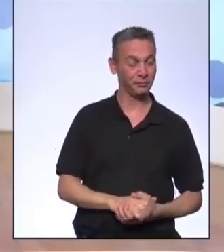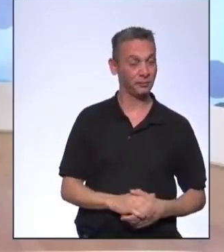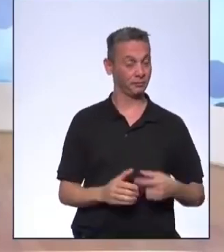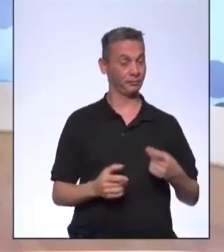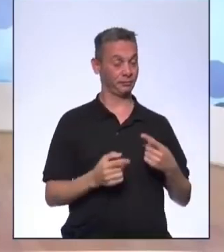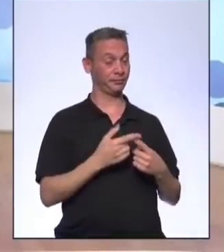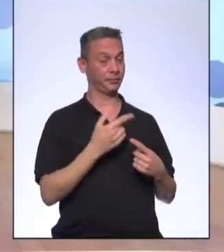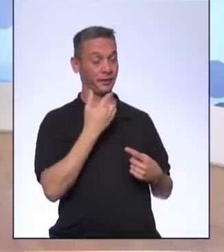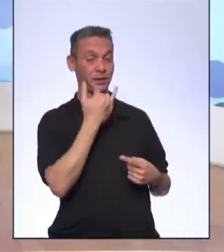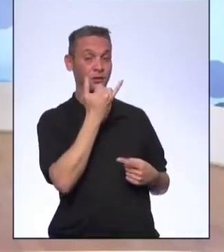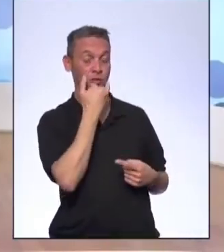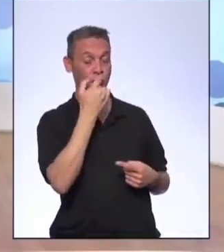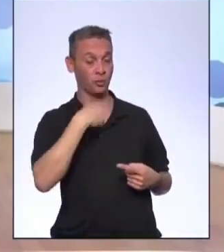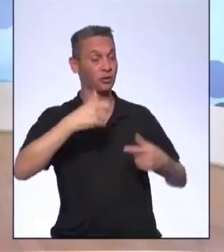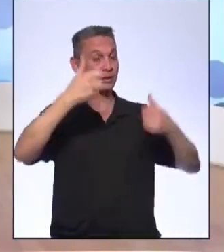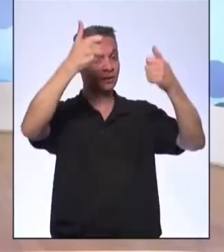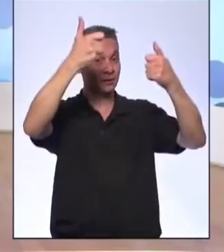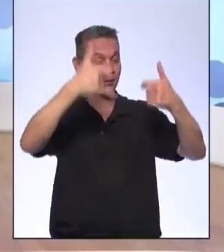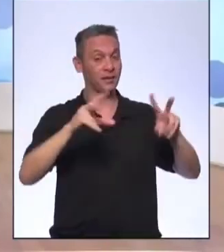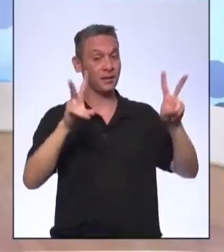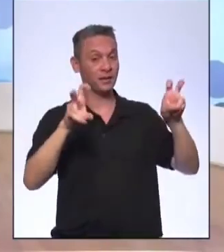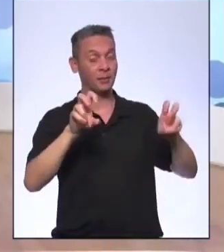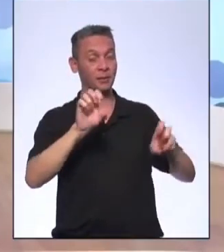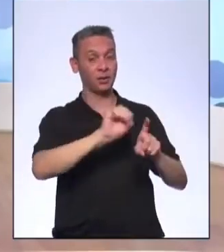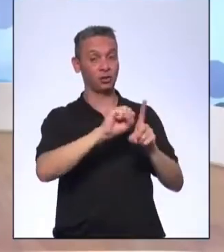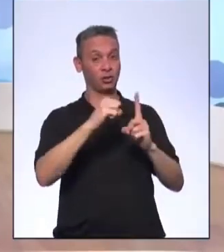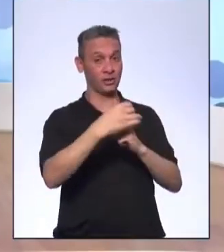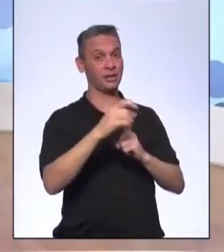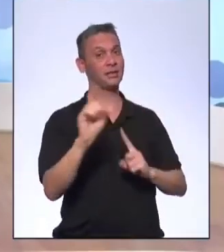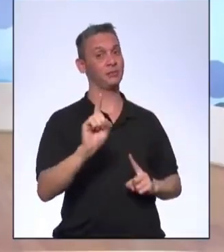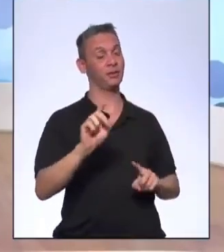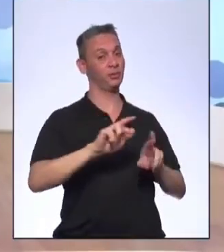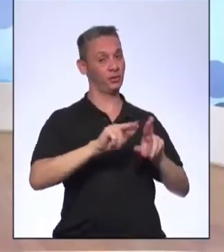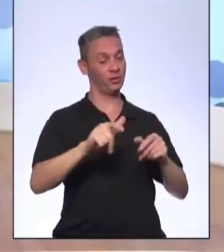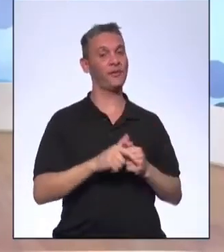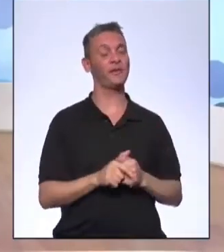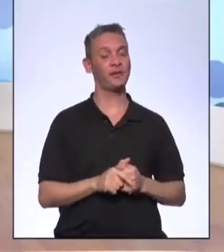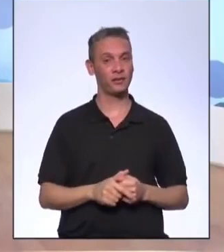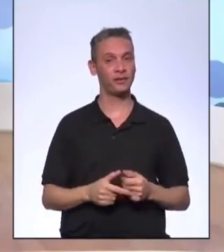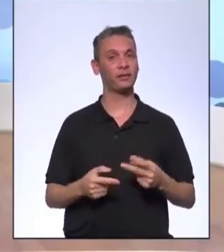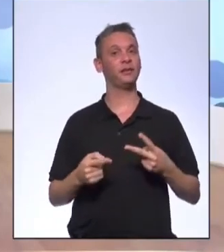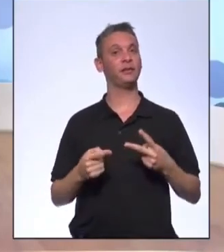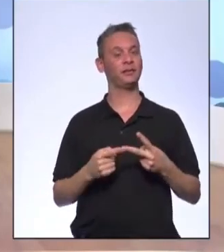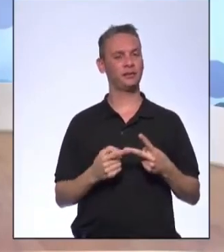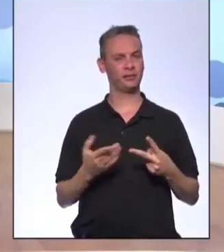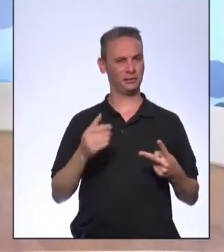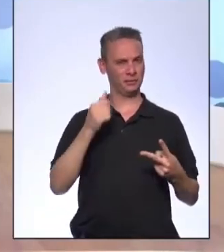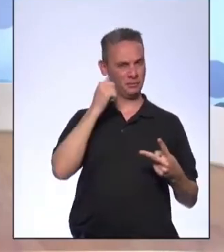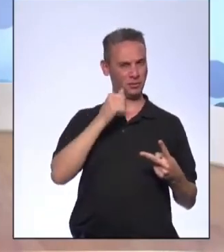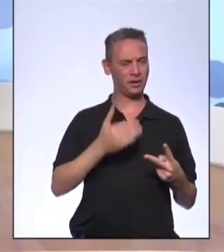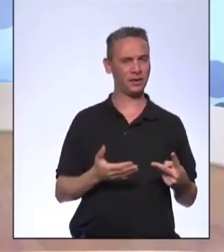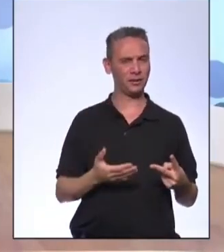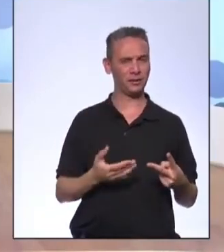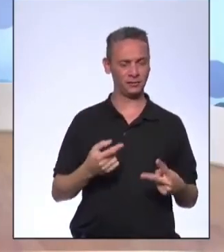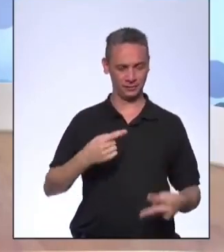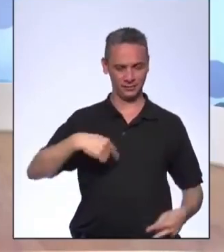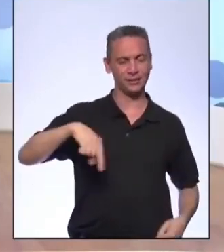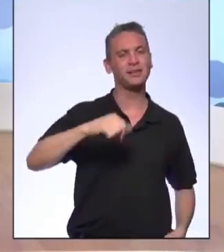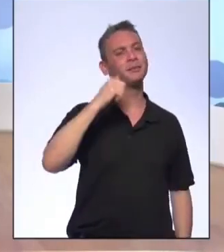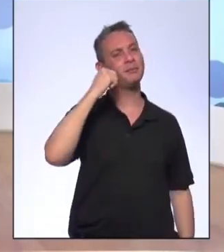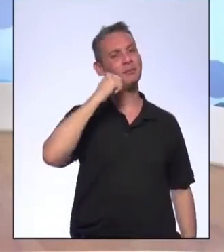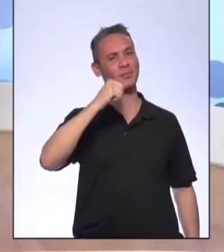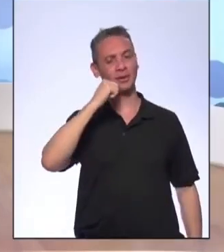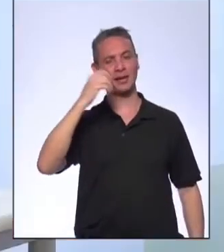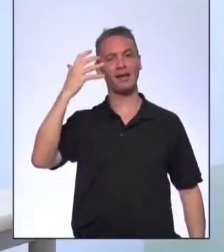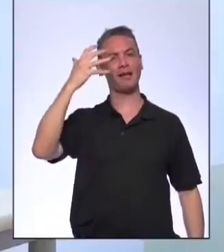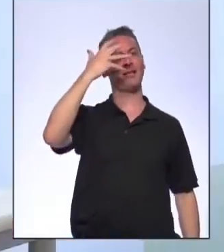gente está falando sobre a teoria da escola de Frankfurt, né? E a segunda coisa, tinha que ser mulher. Claro, porque a gente é linda, né? Que